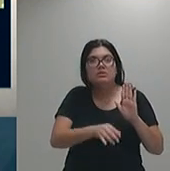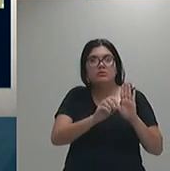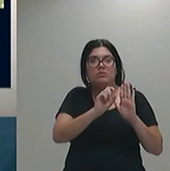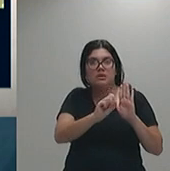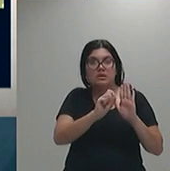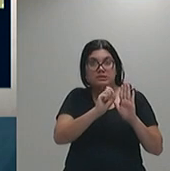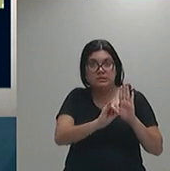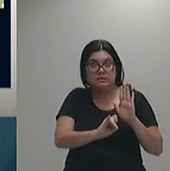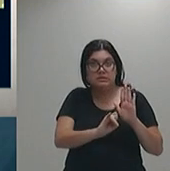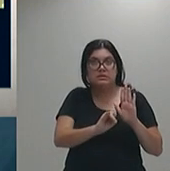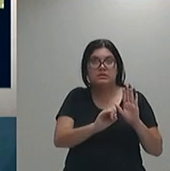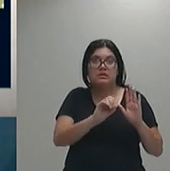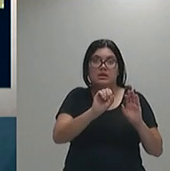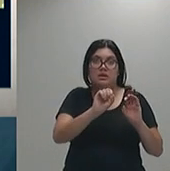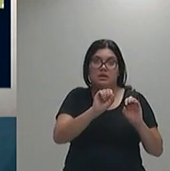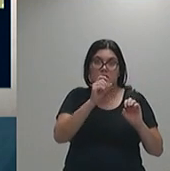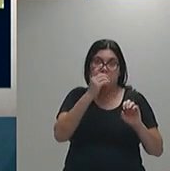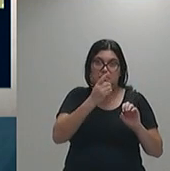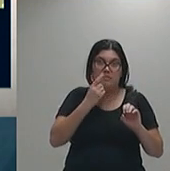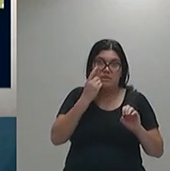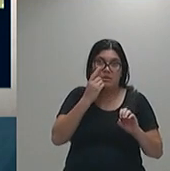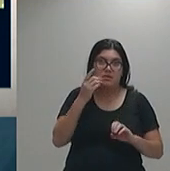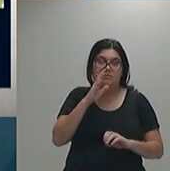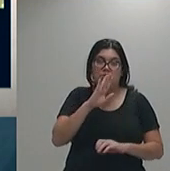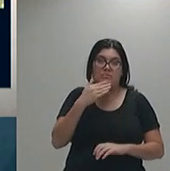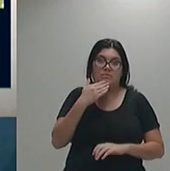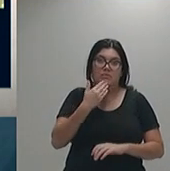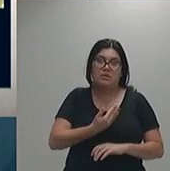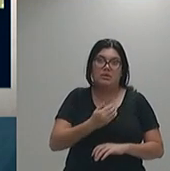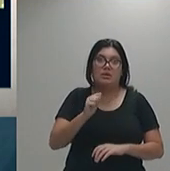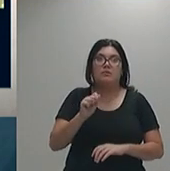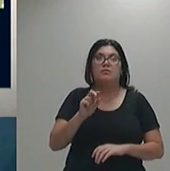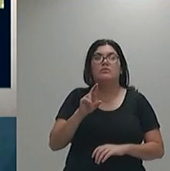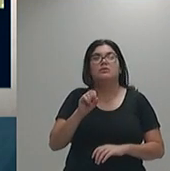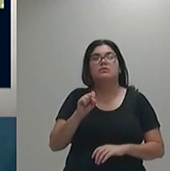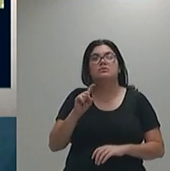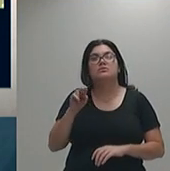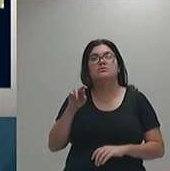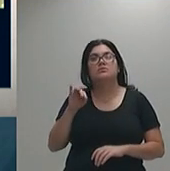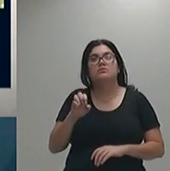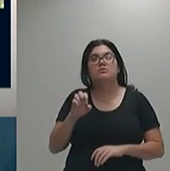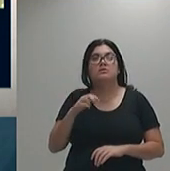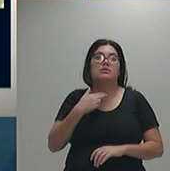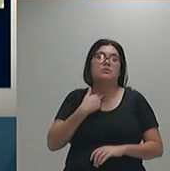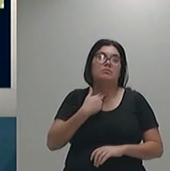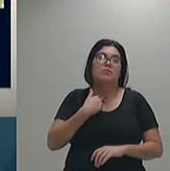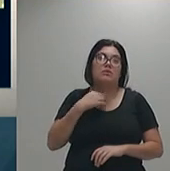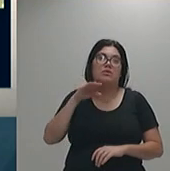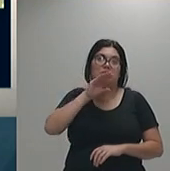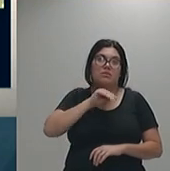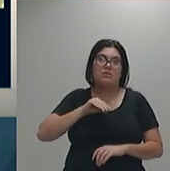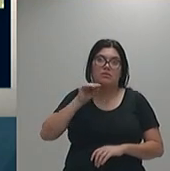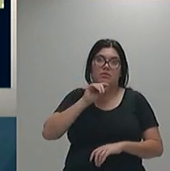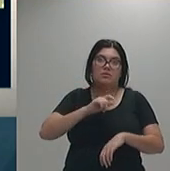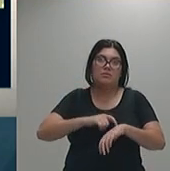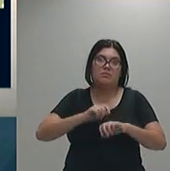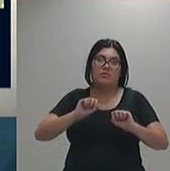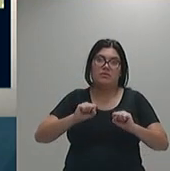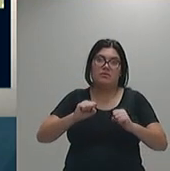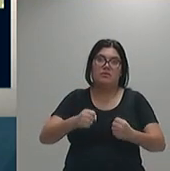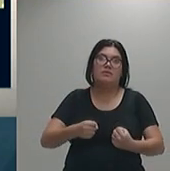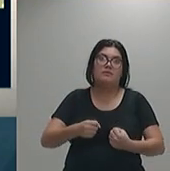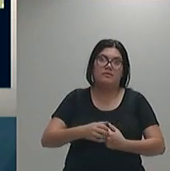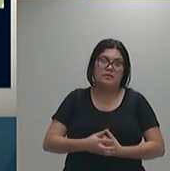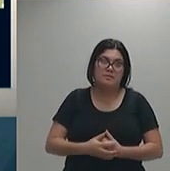parte não pede os amiscure não podem se manifestar ao menos na sustentações orais